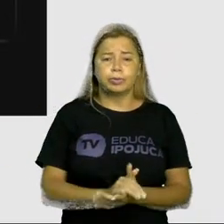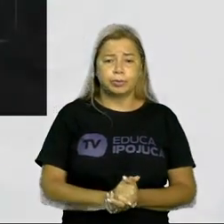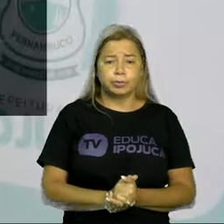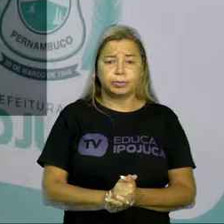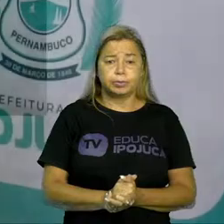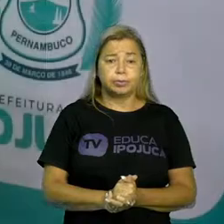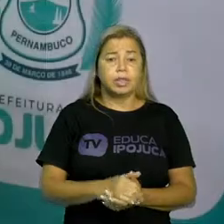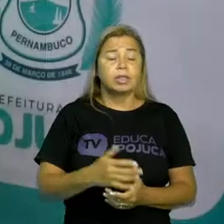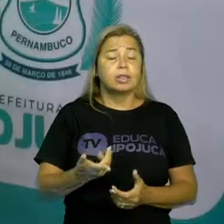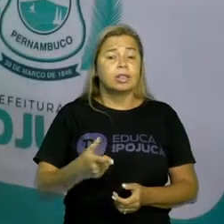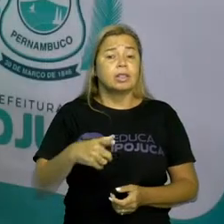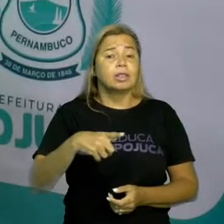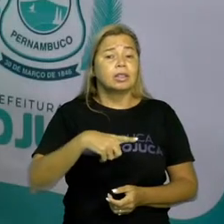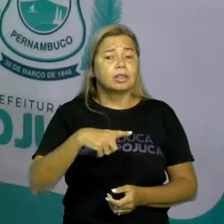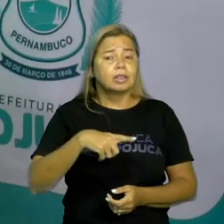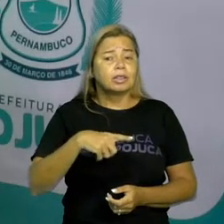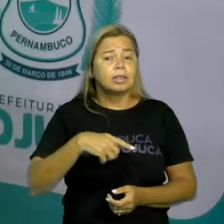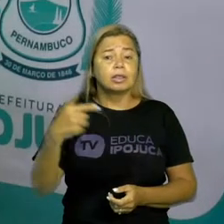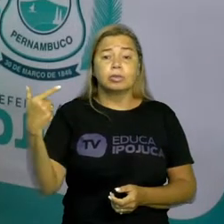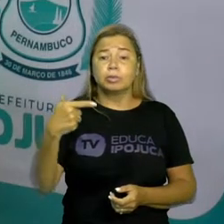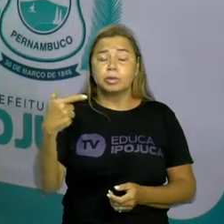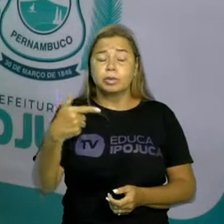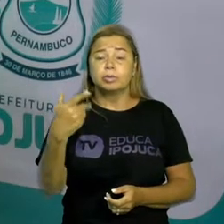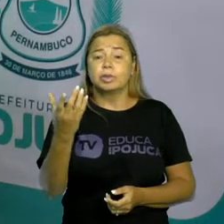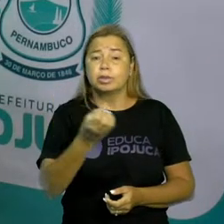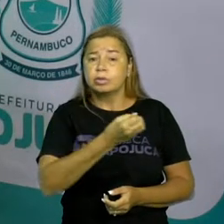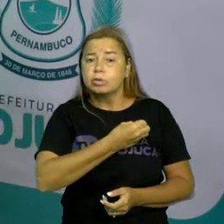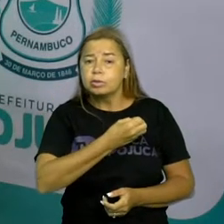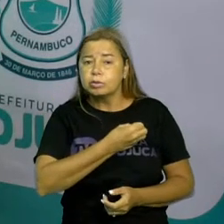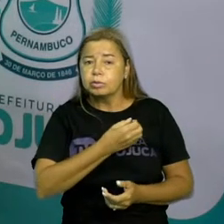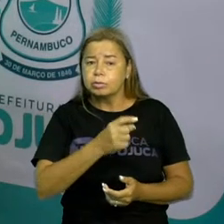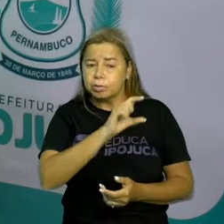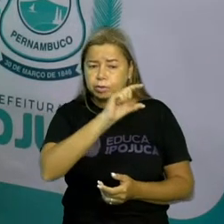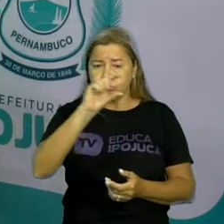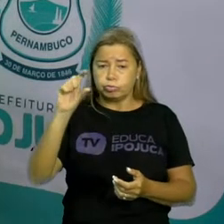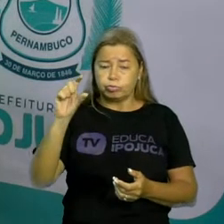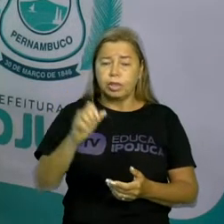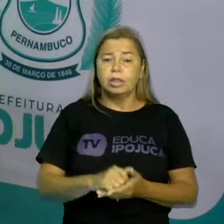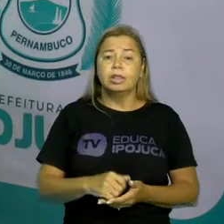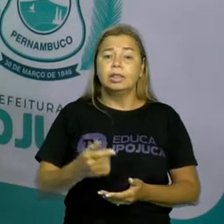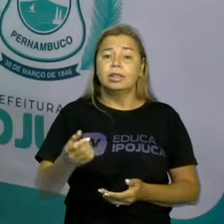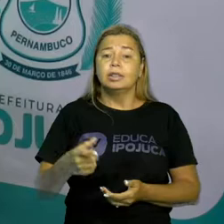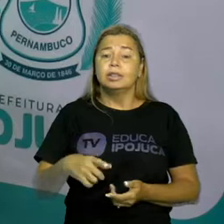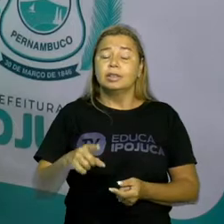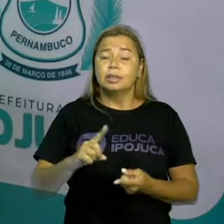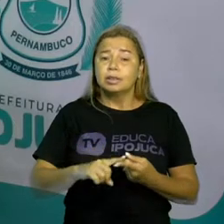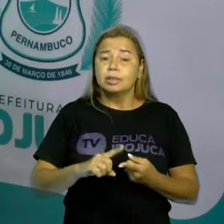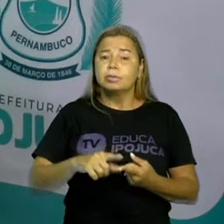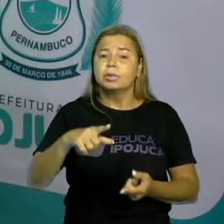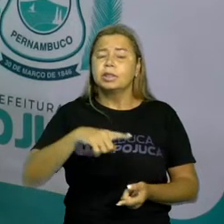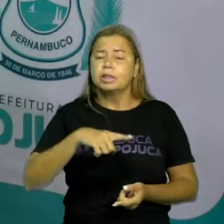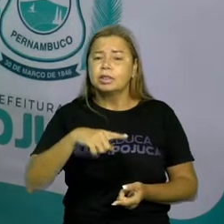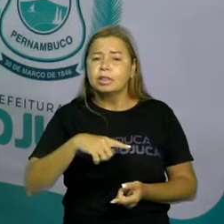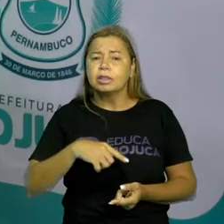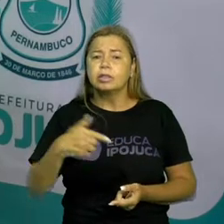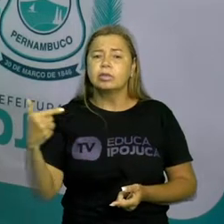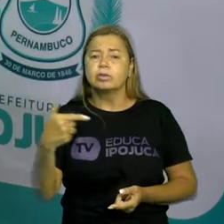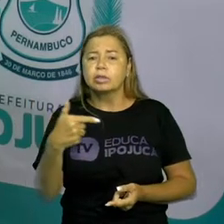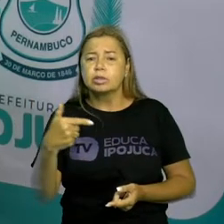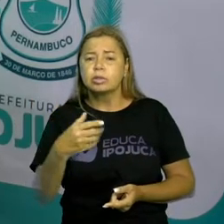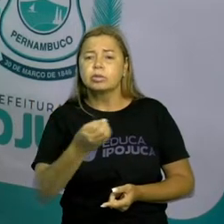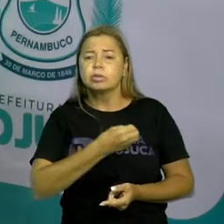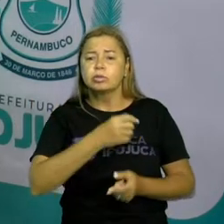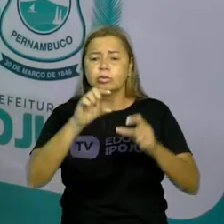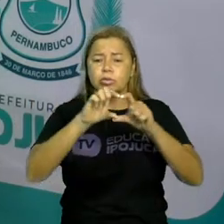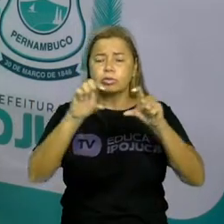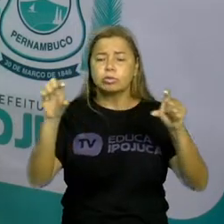Eu já sei a primeira parcela e a segunda parcela. Qual é a outra parcela que tem? Tá difícil essa, minha gente?